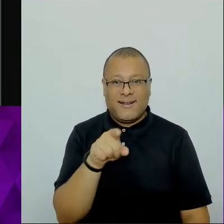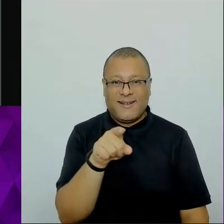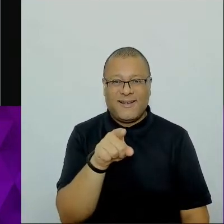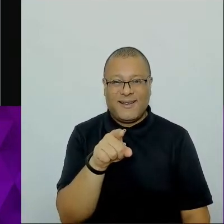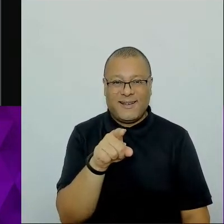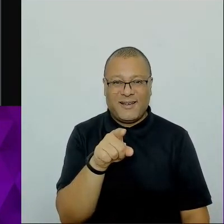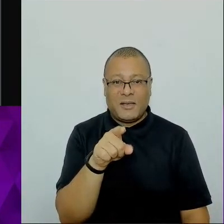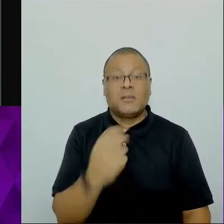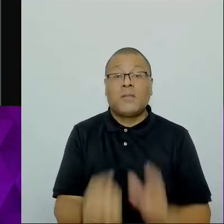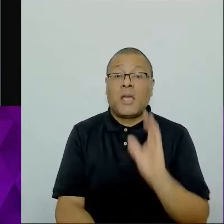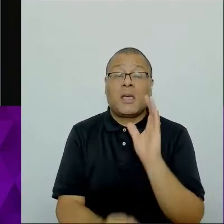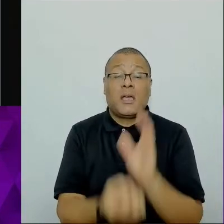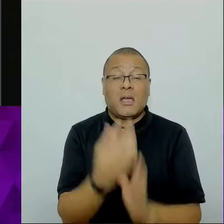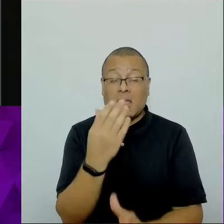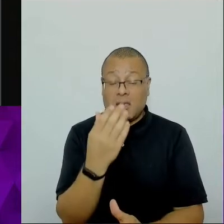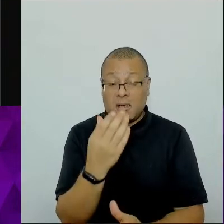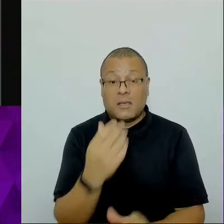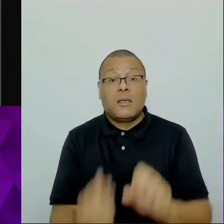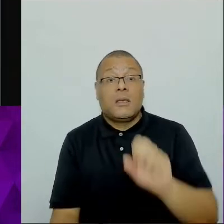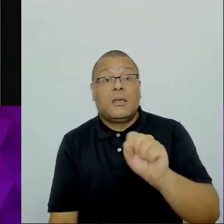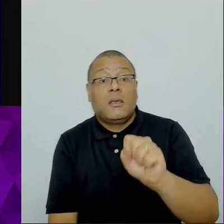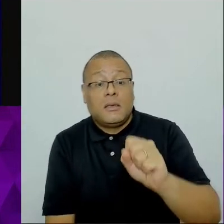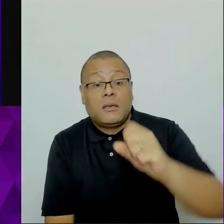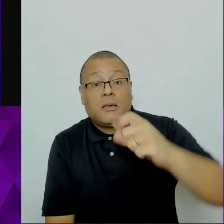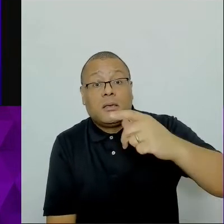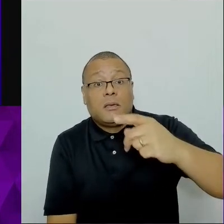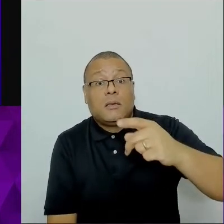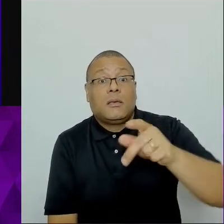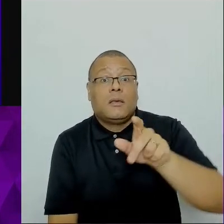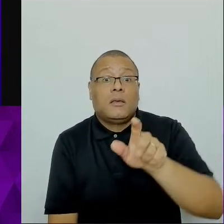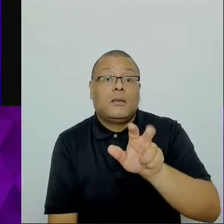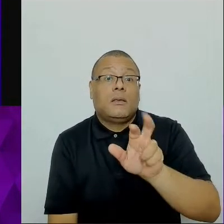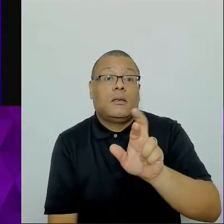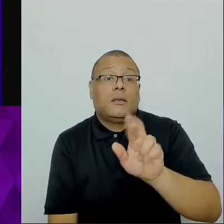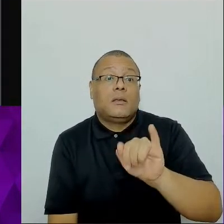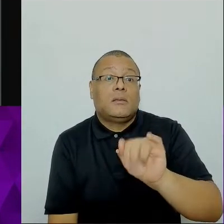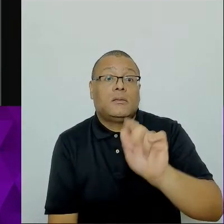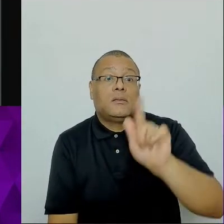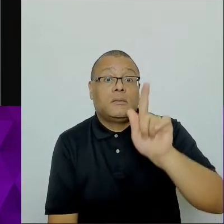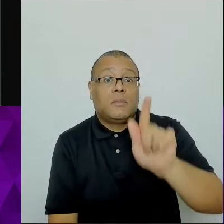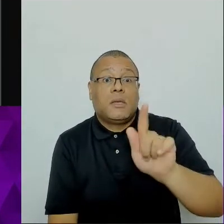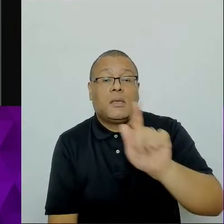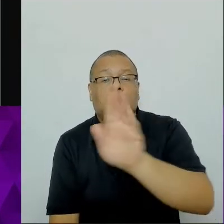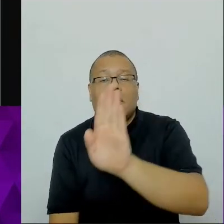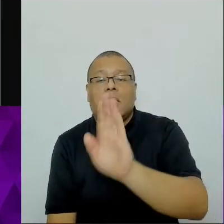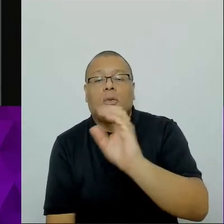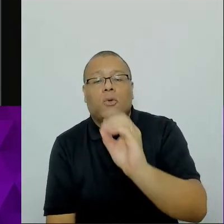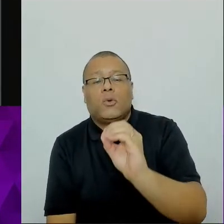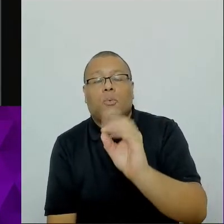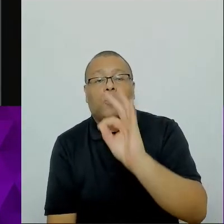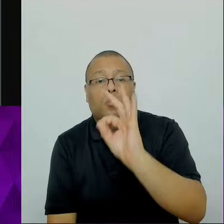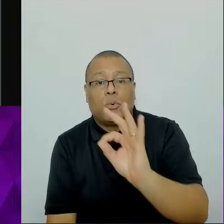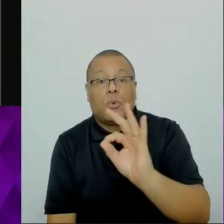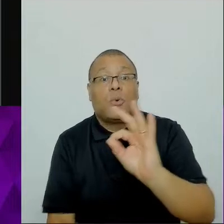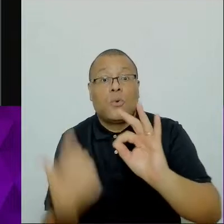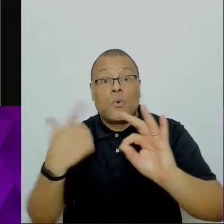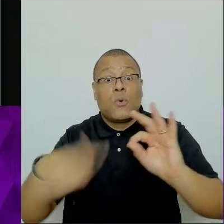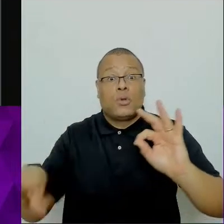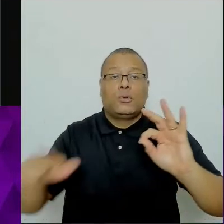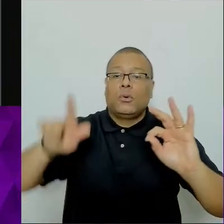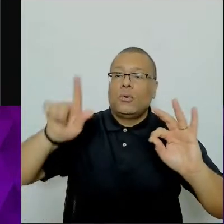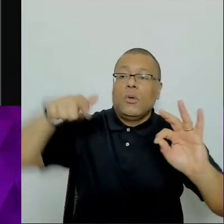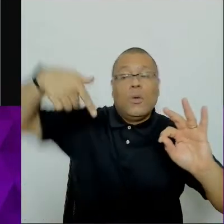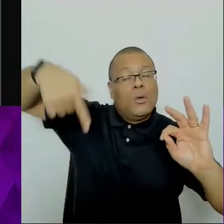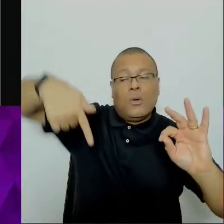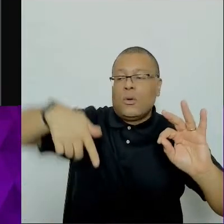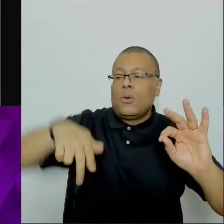sendo feita em Spring Boot, quanto em outra aplicação que está sendo feita em Quarkus. Eu criei